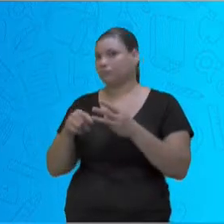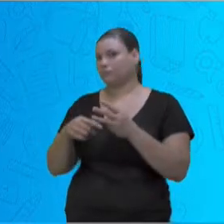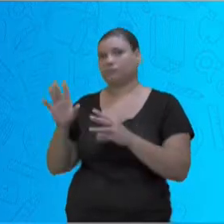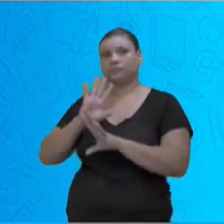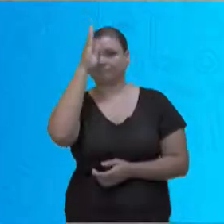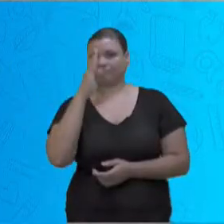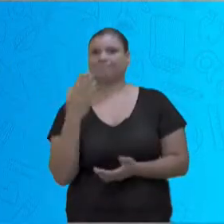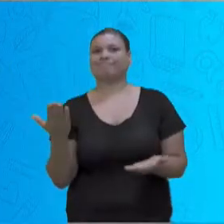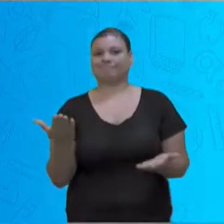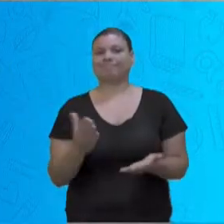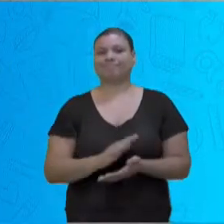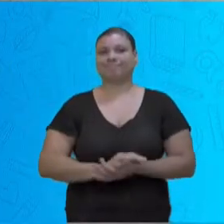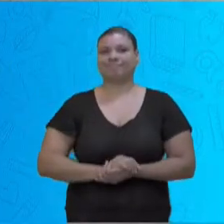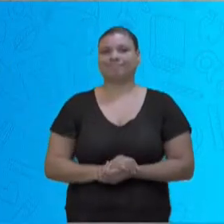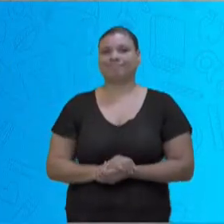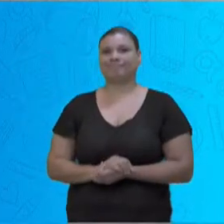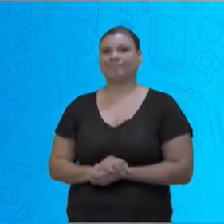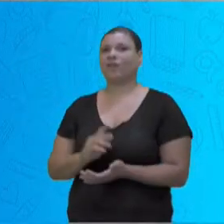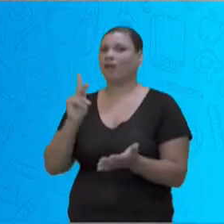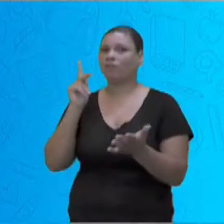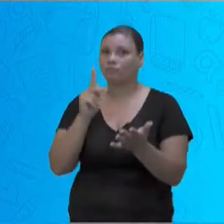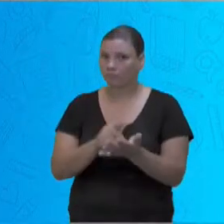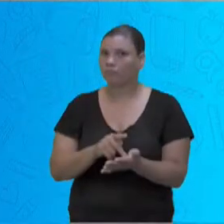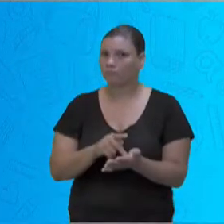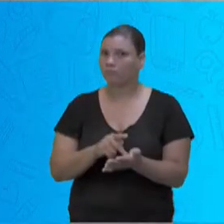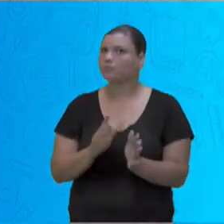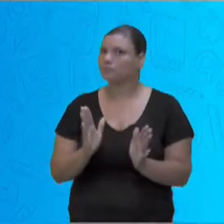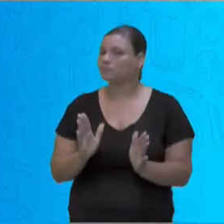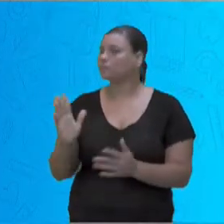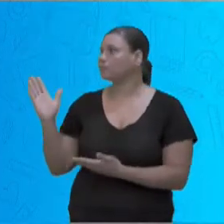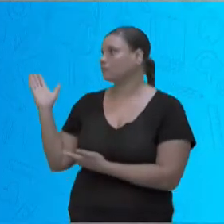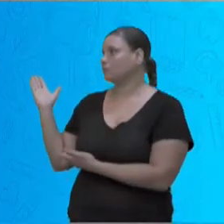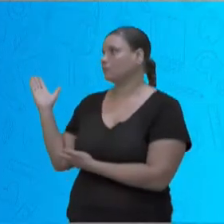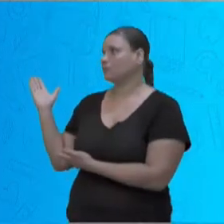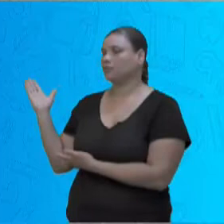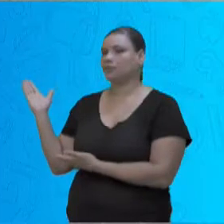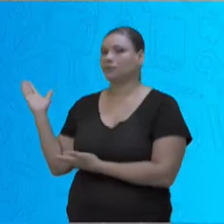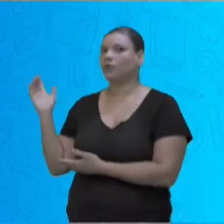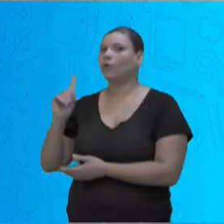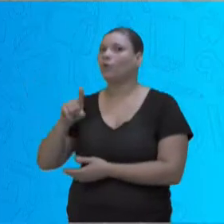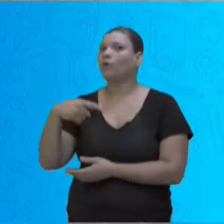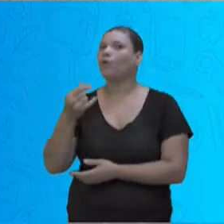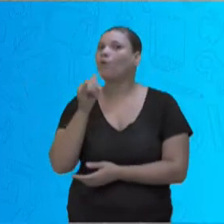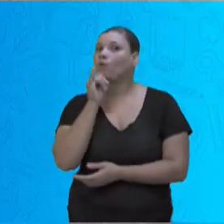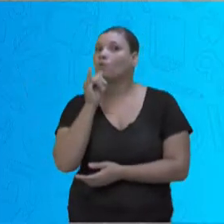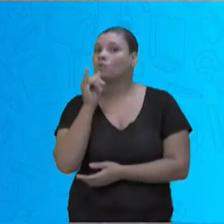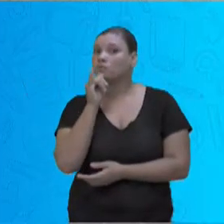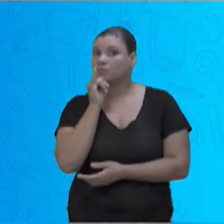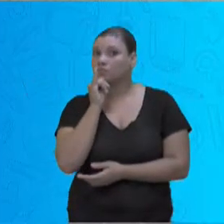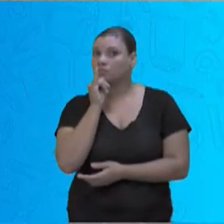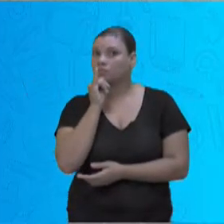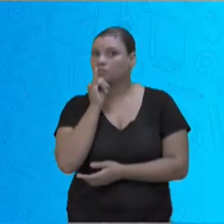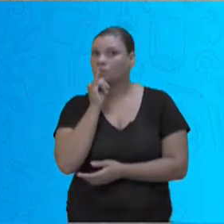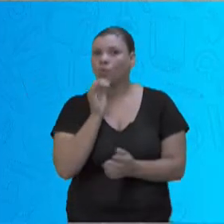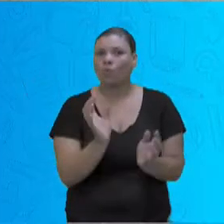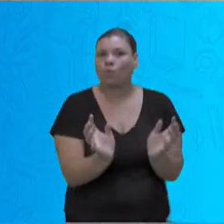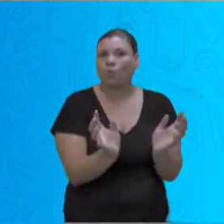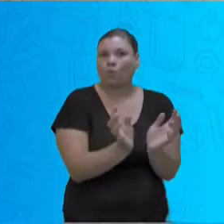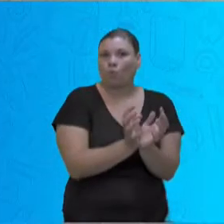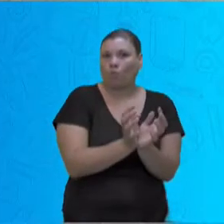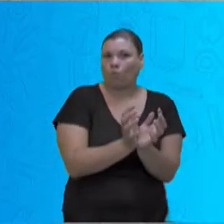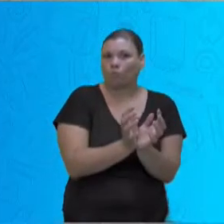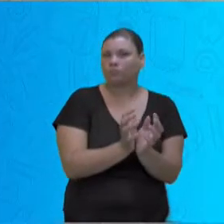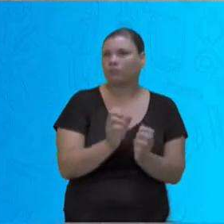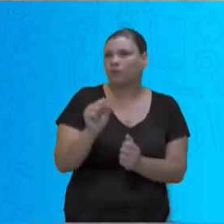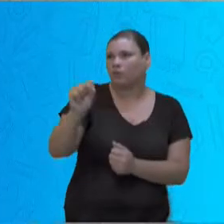they. E nós temos they are famous.